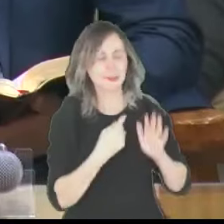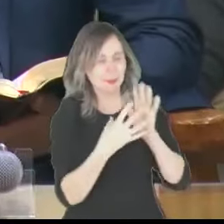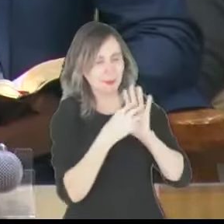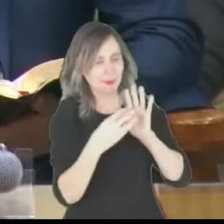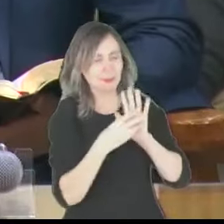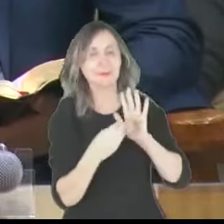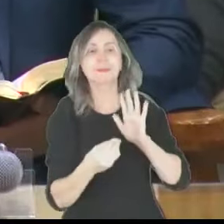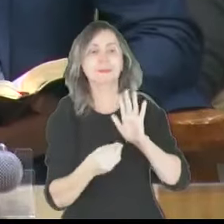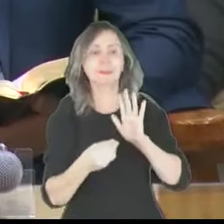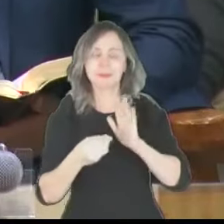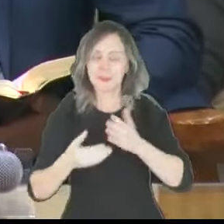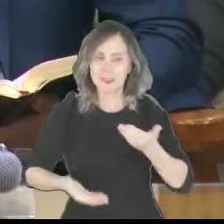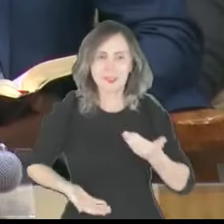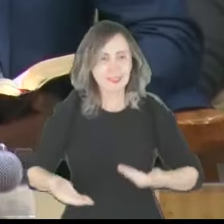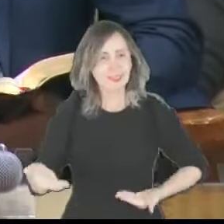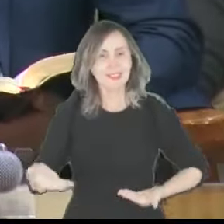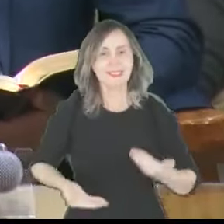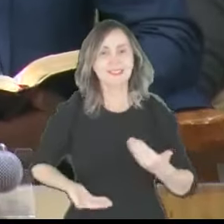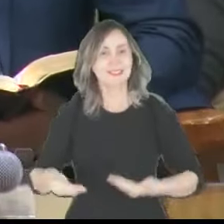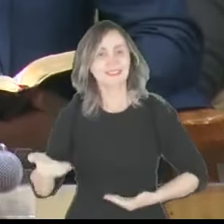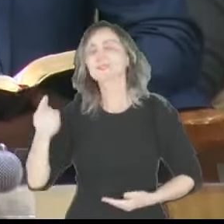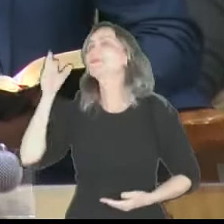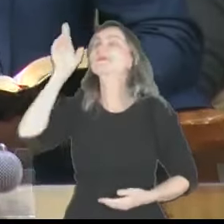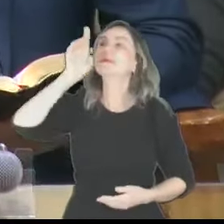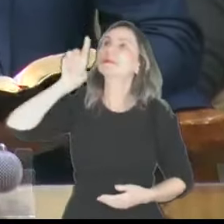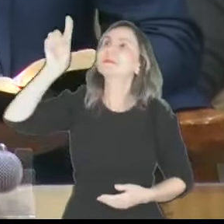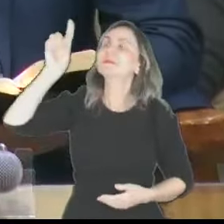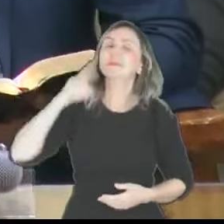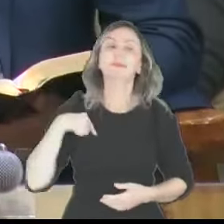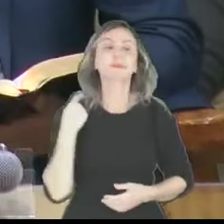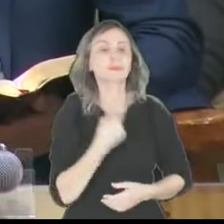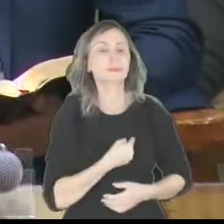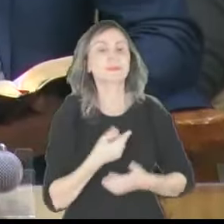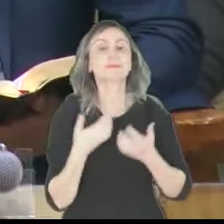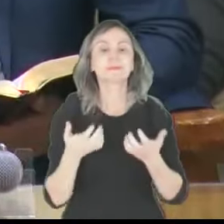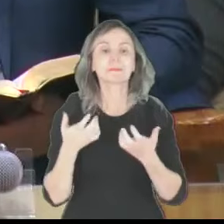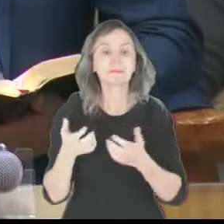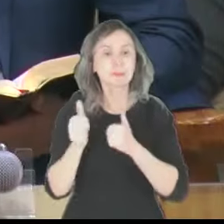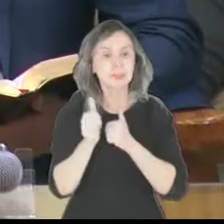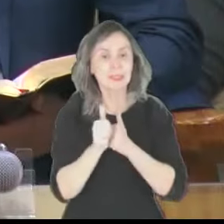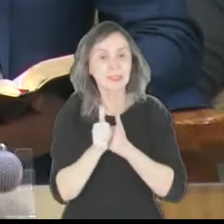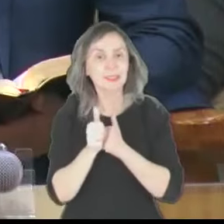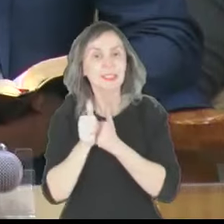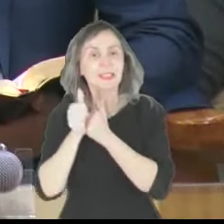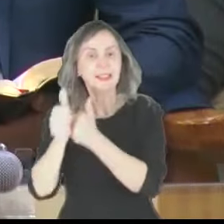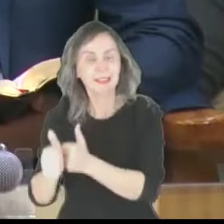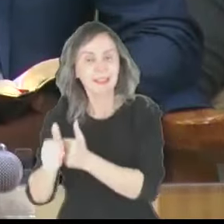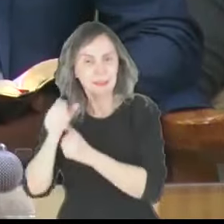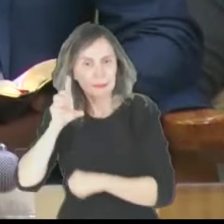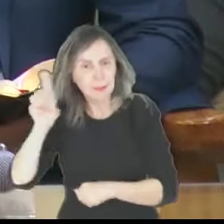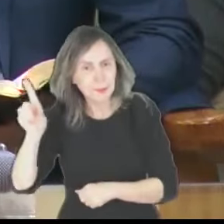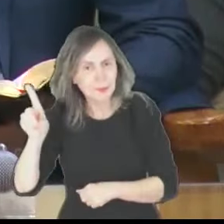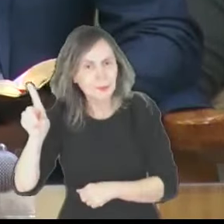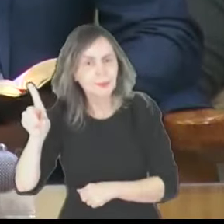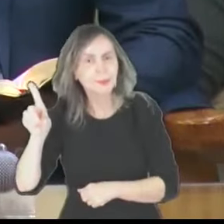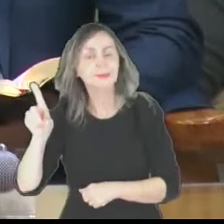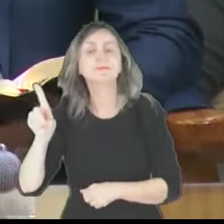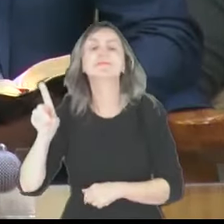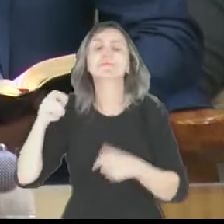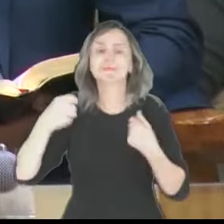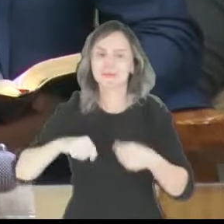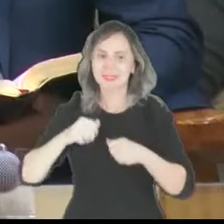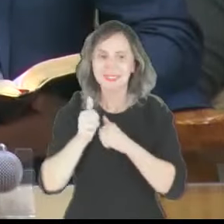serviço a Deus. Se nós queremos seguir a Deus, nós temos que seguir a Jesus Cristo, encarnado,